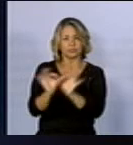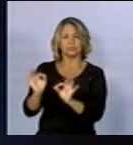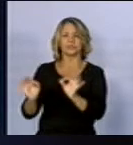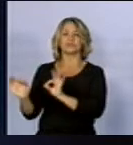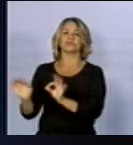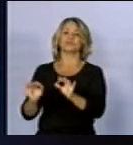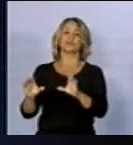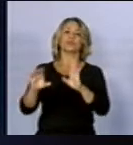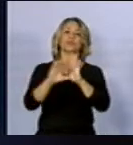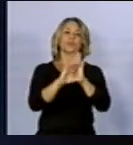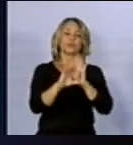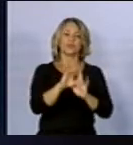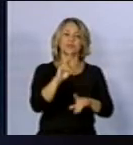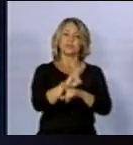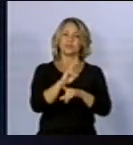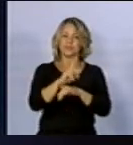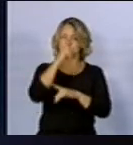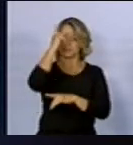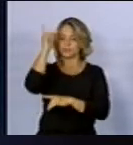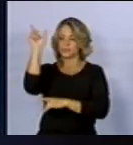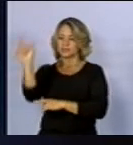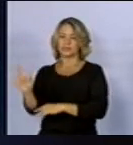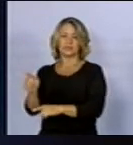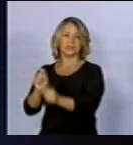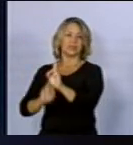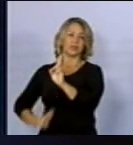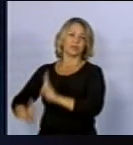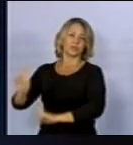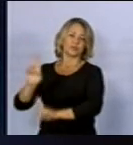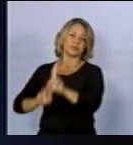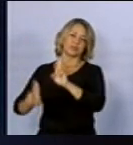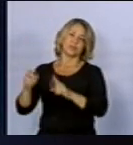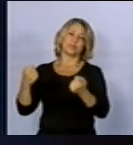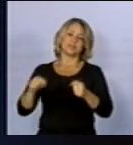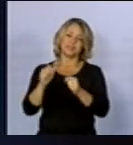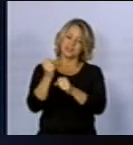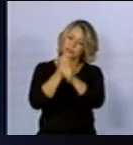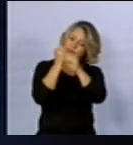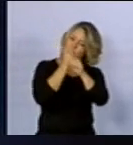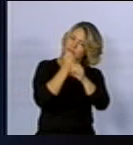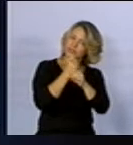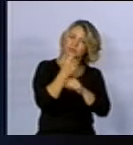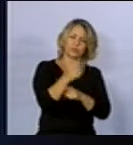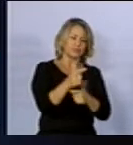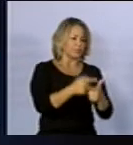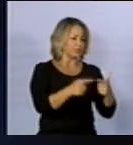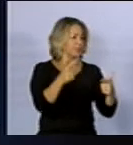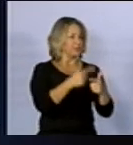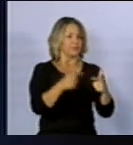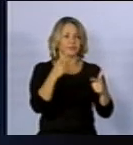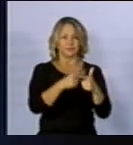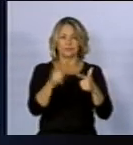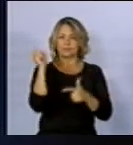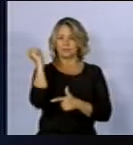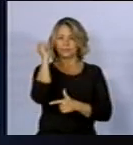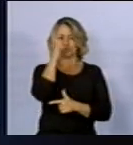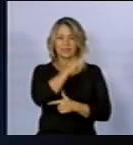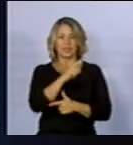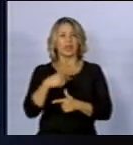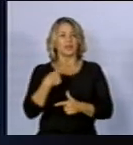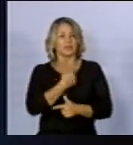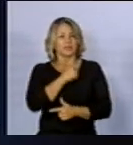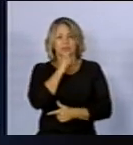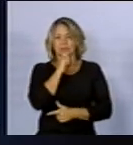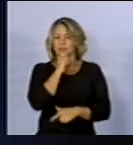Consumidor a energia elétrica deve ser produzida sem defeito sem defeito de produção em serviços não estamos tão